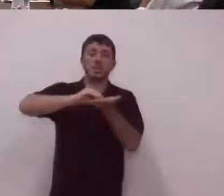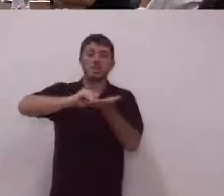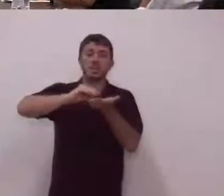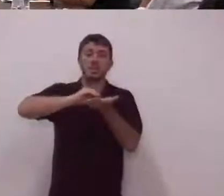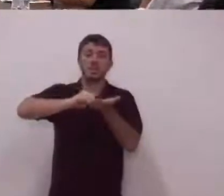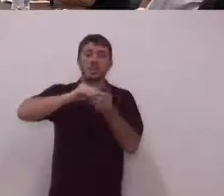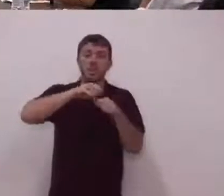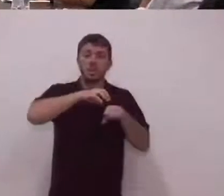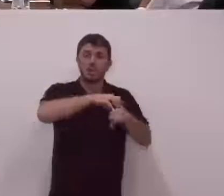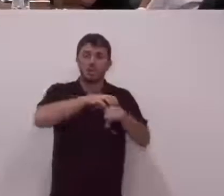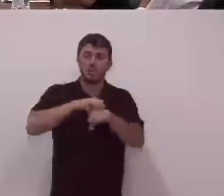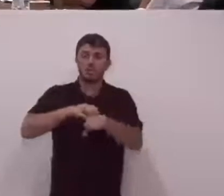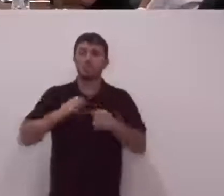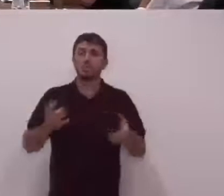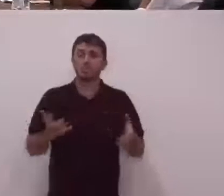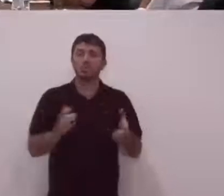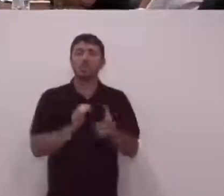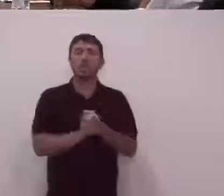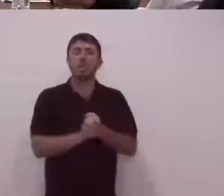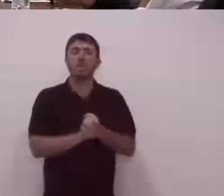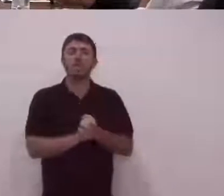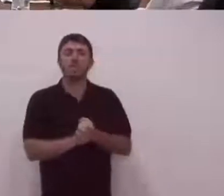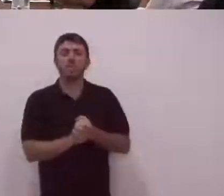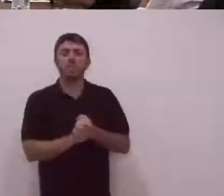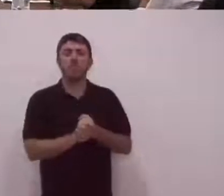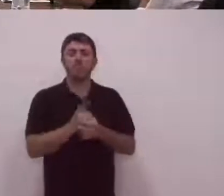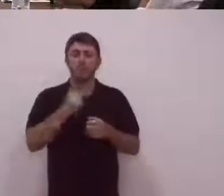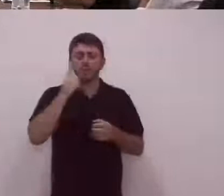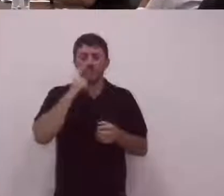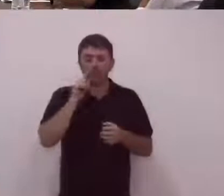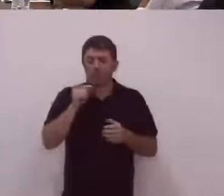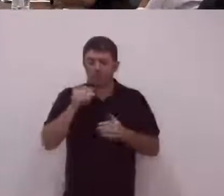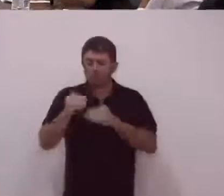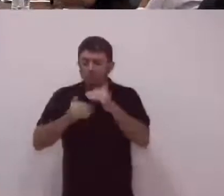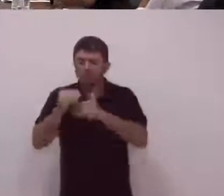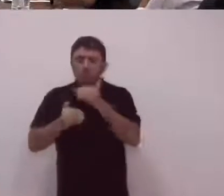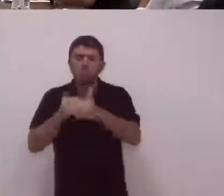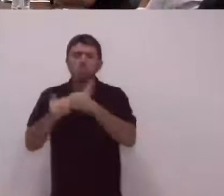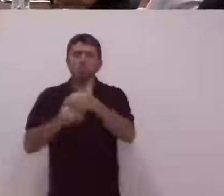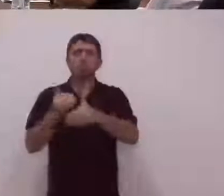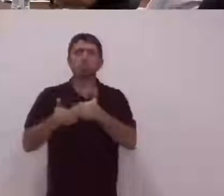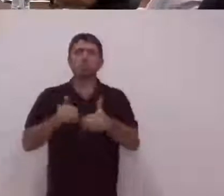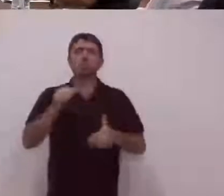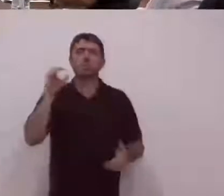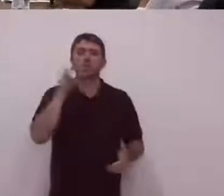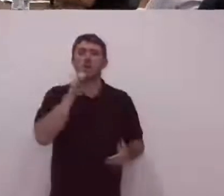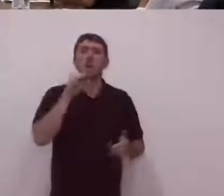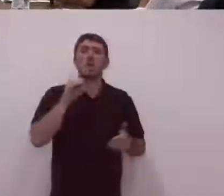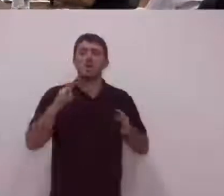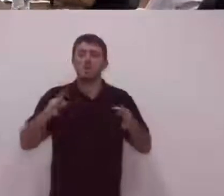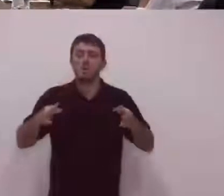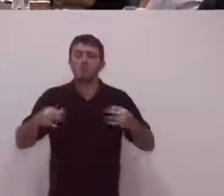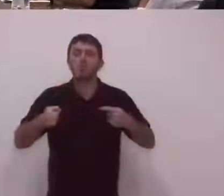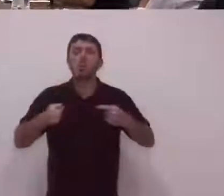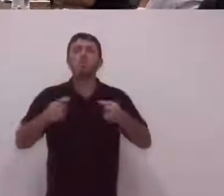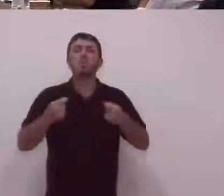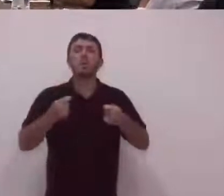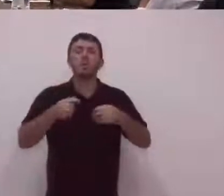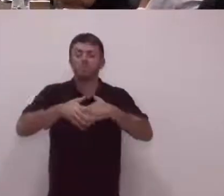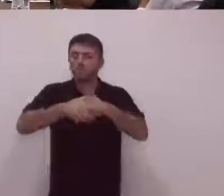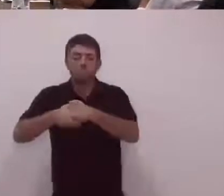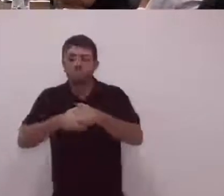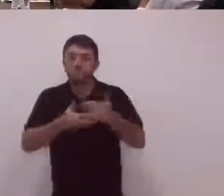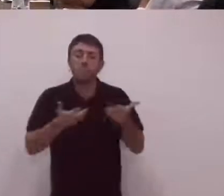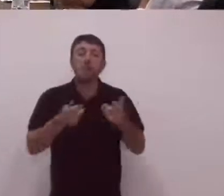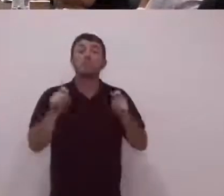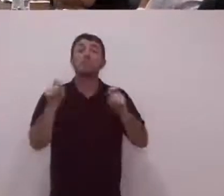promotoria asseverou, os andamentos se engajaram pessoalmente em todas as negociações para alocar imóvel